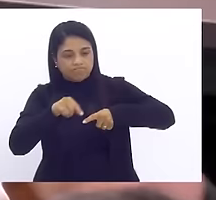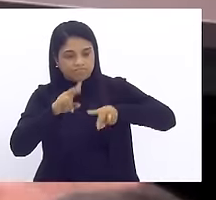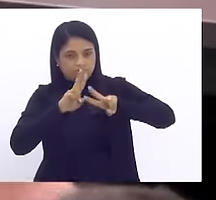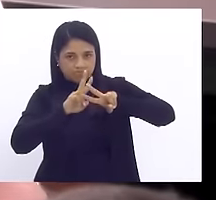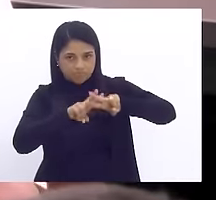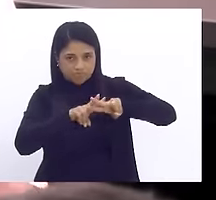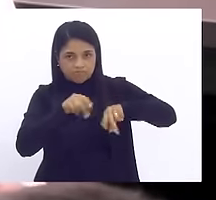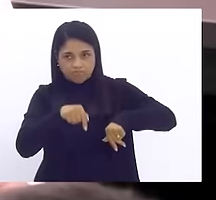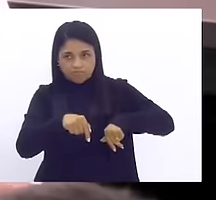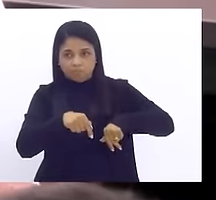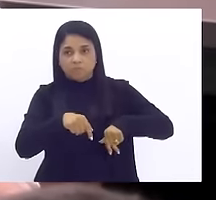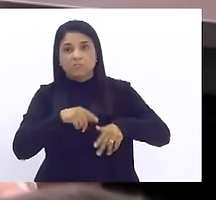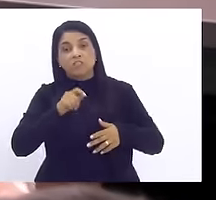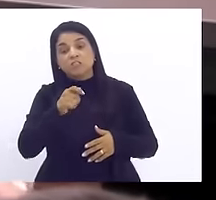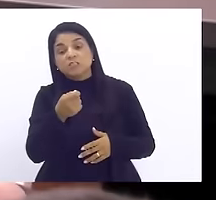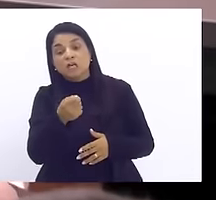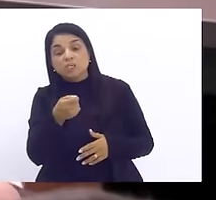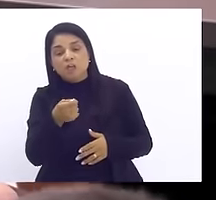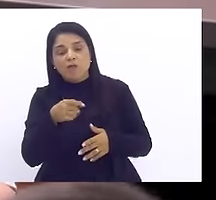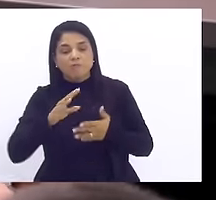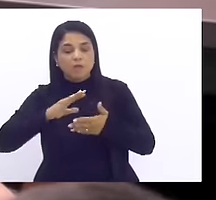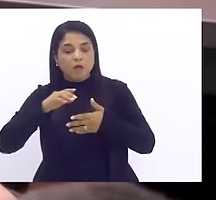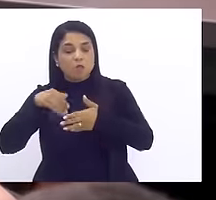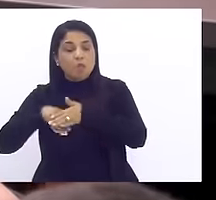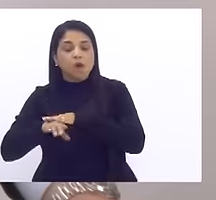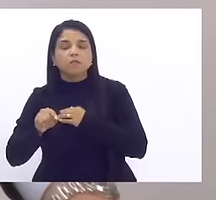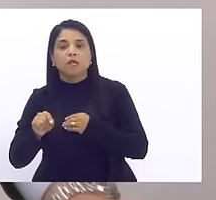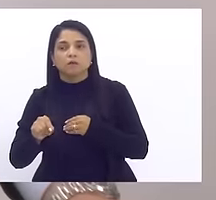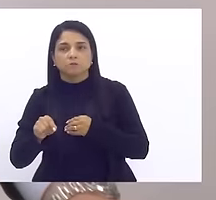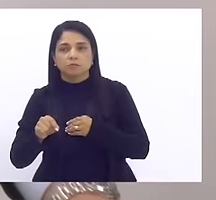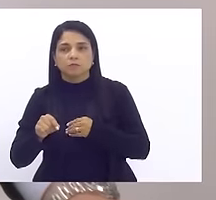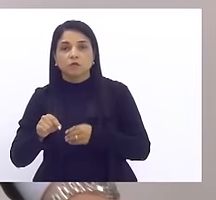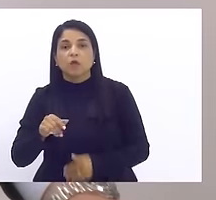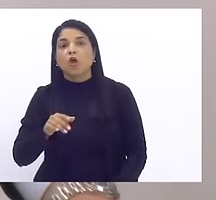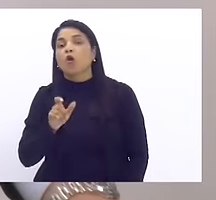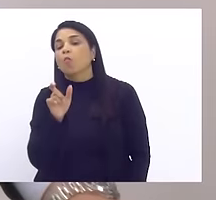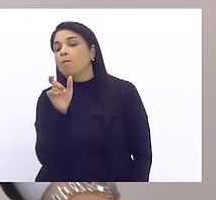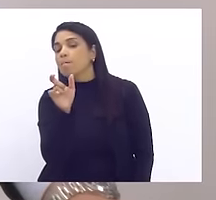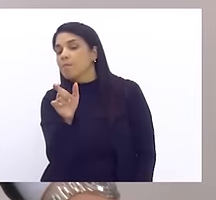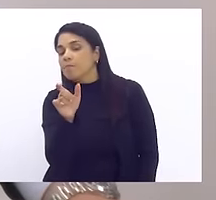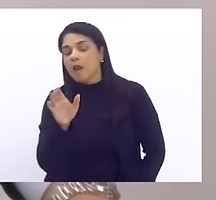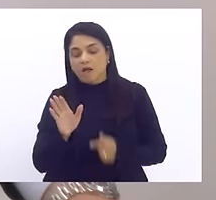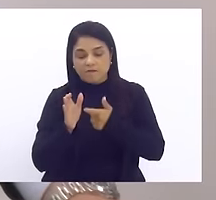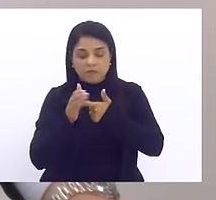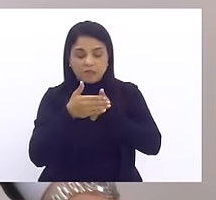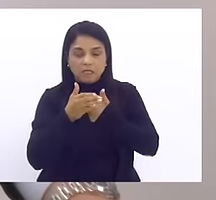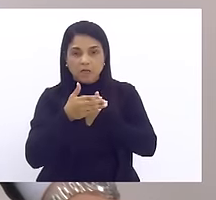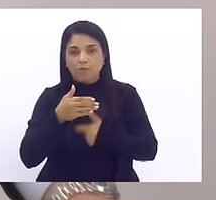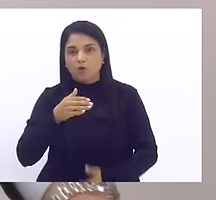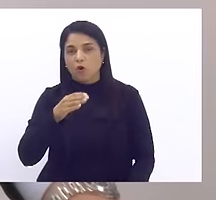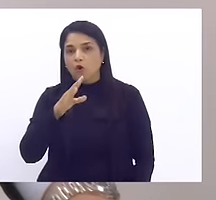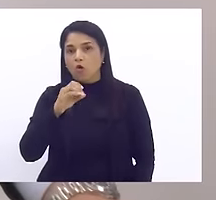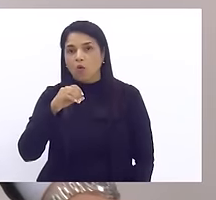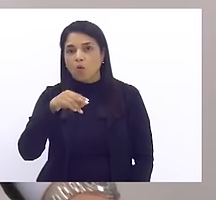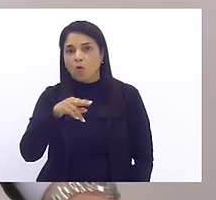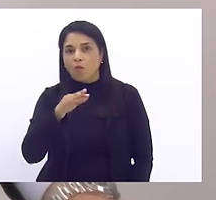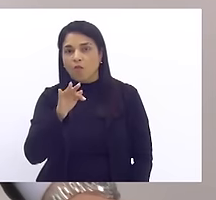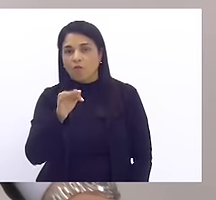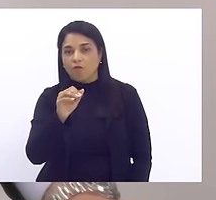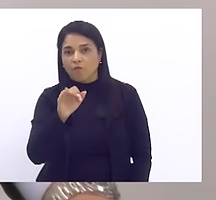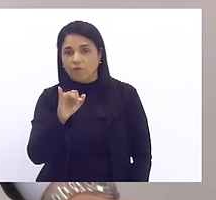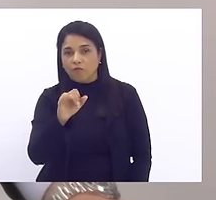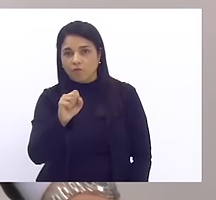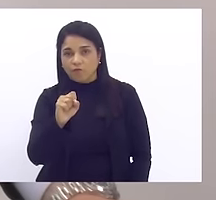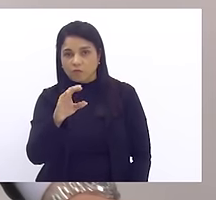e aprendido a senhora criticou bem a terminologia é Confisco Sim qual é o outro termo que a senhora tem Pede emprestado a chave